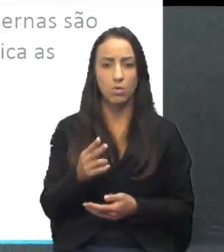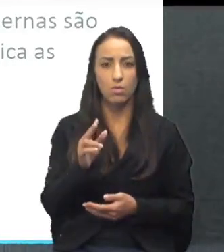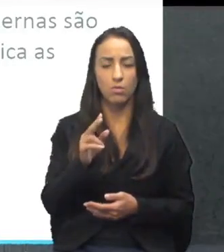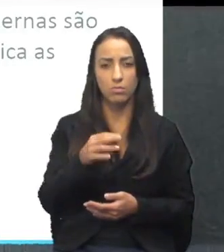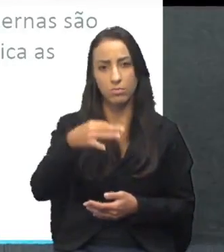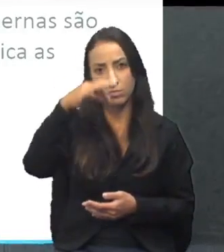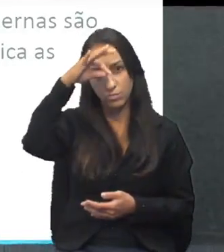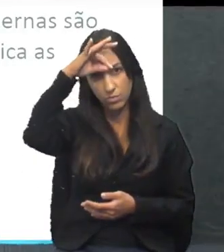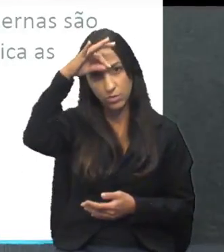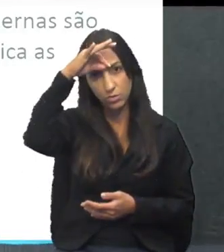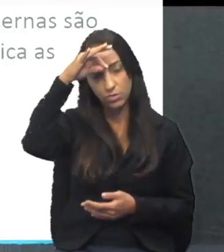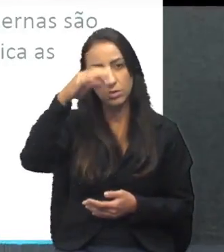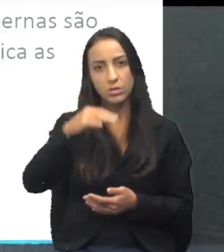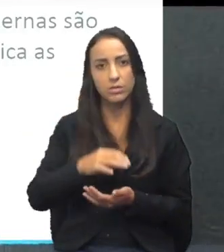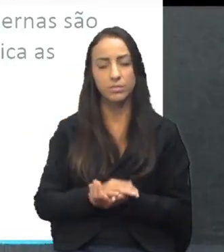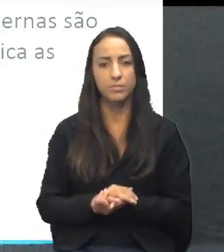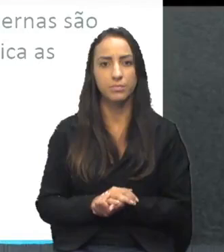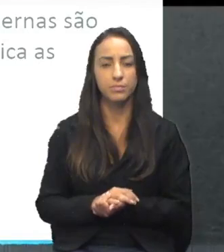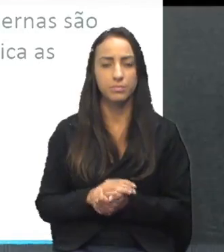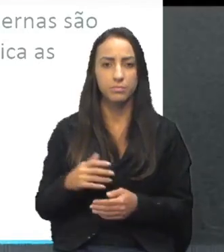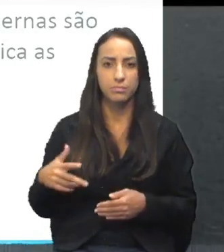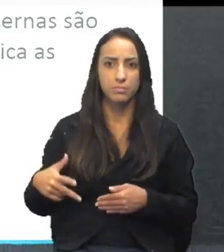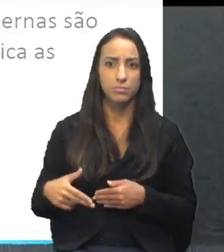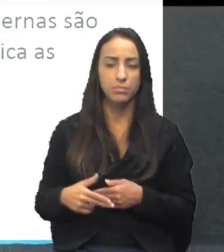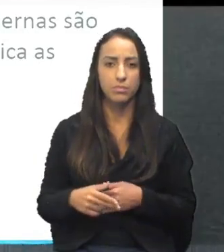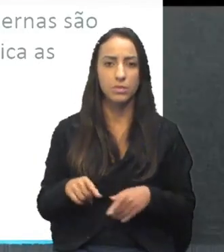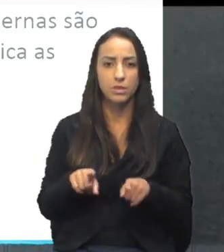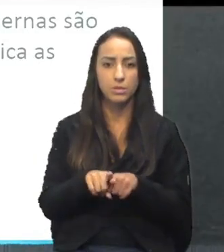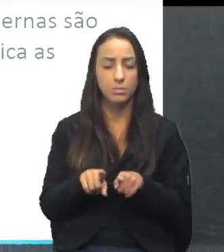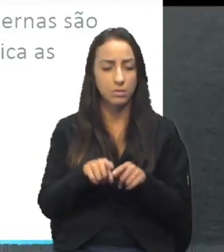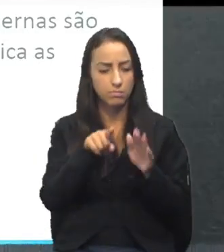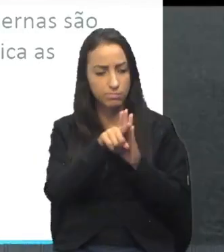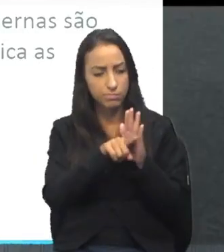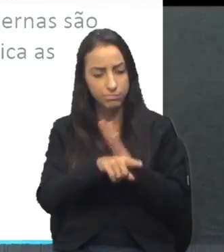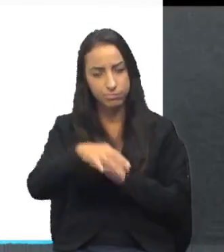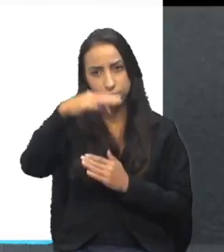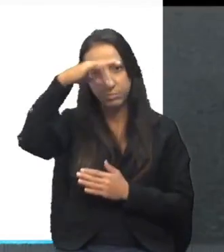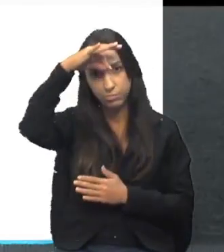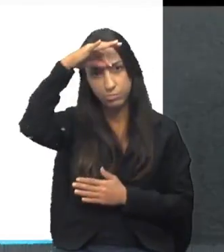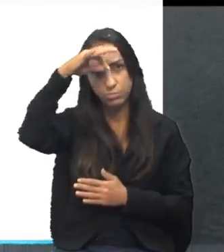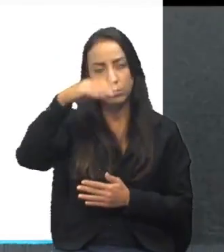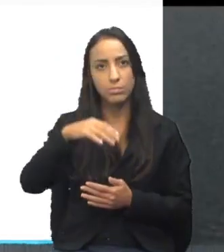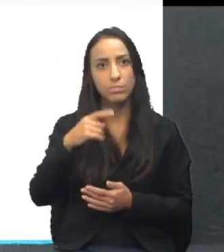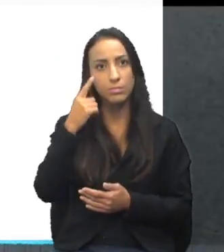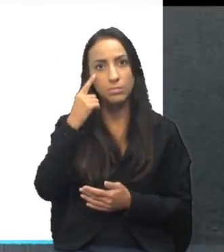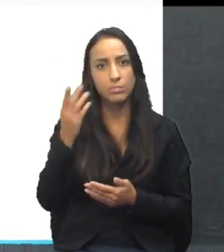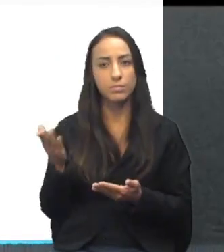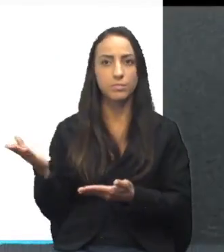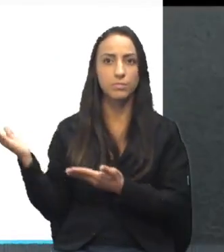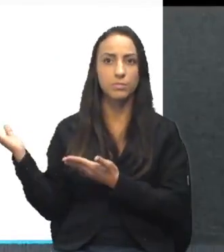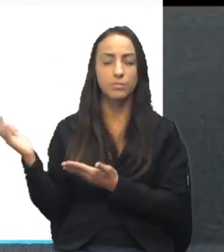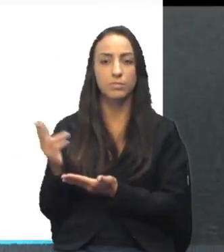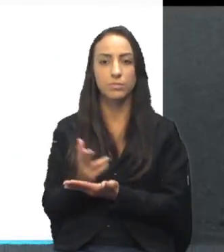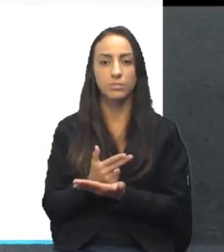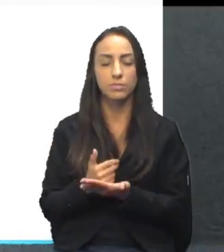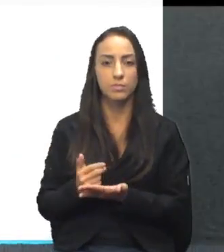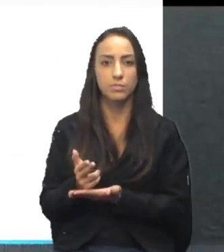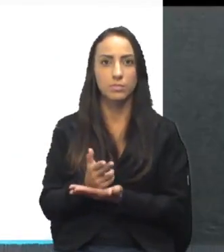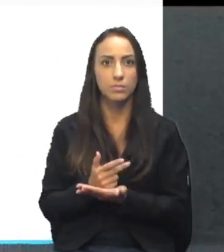na realização de exames ginecológicos. Aqui nós temos então a